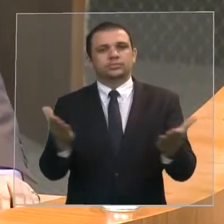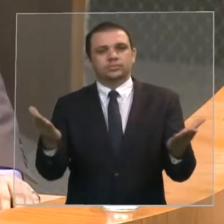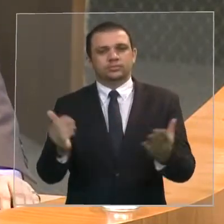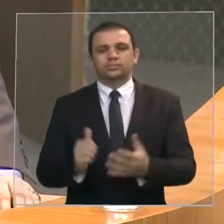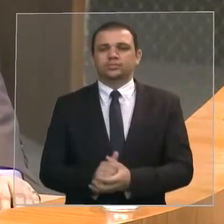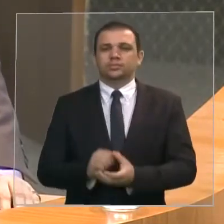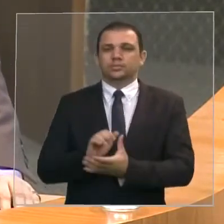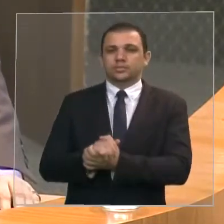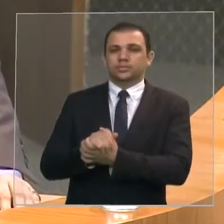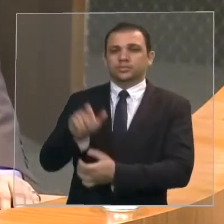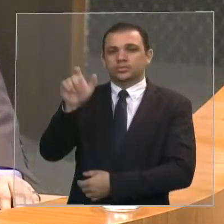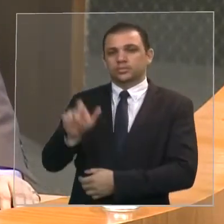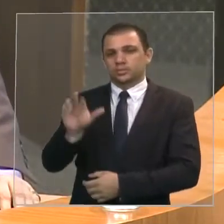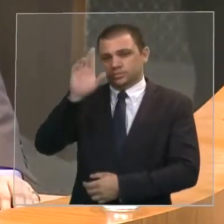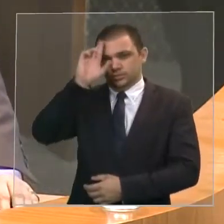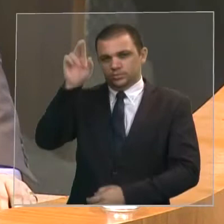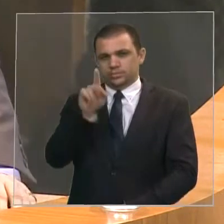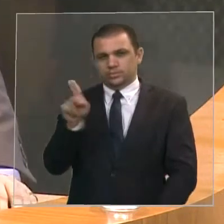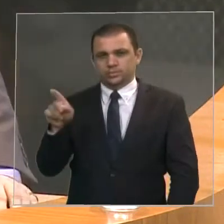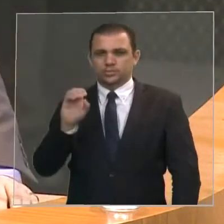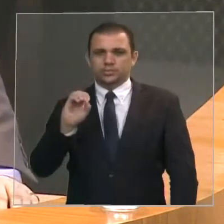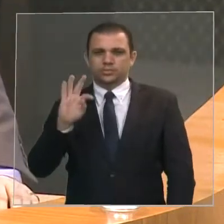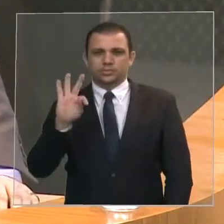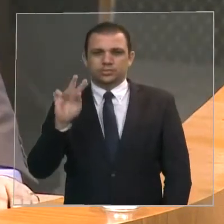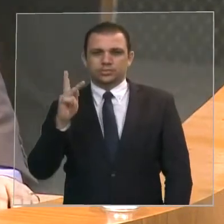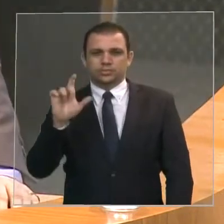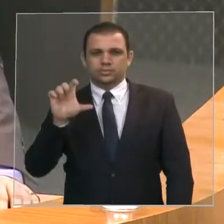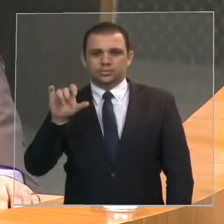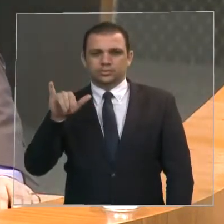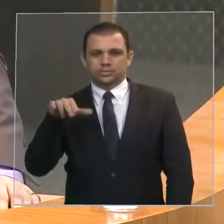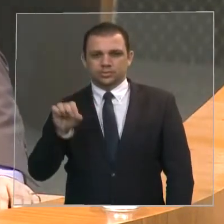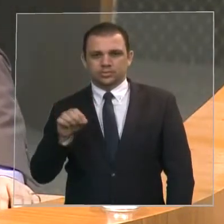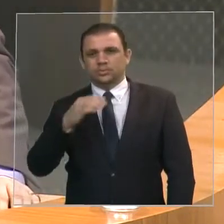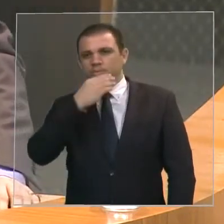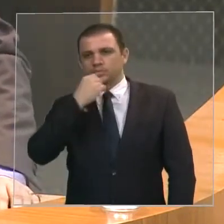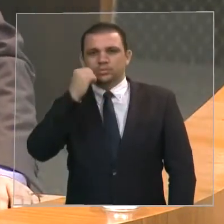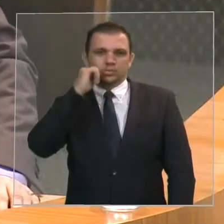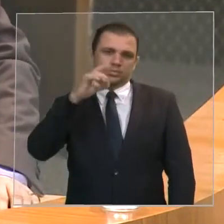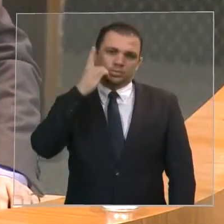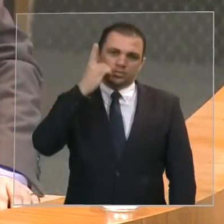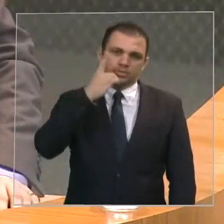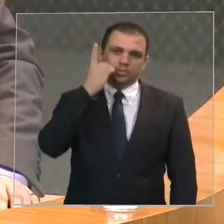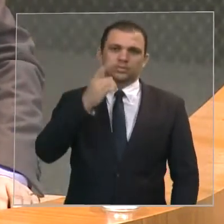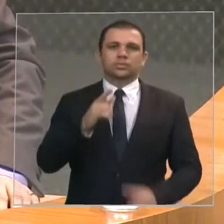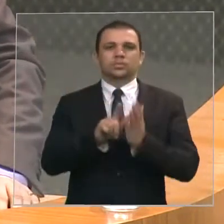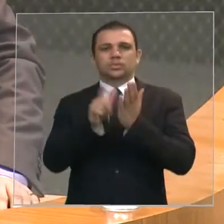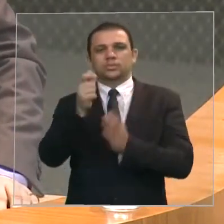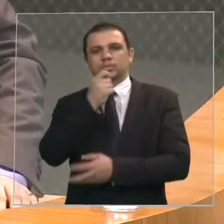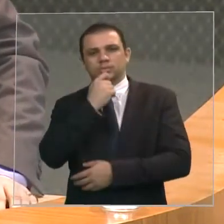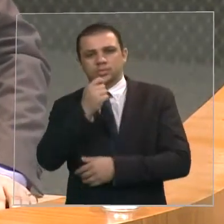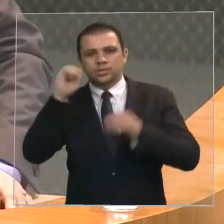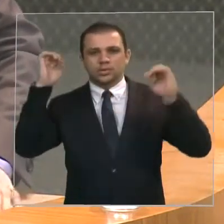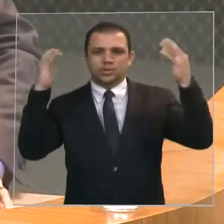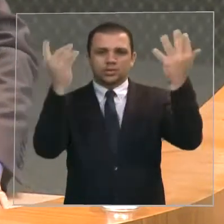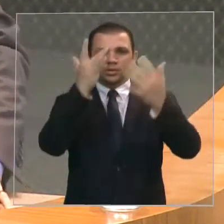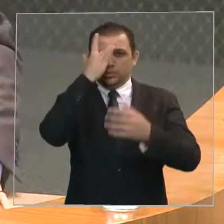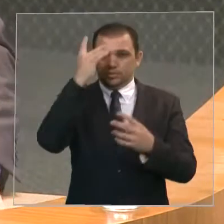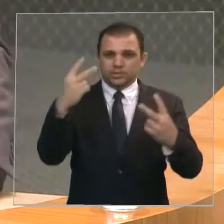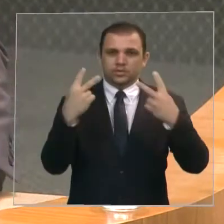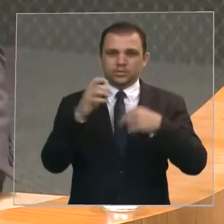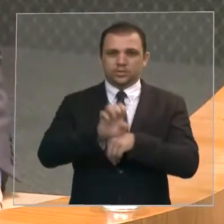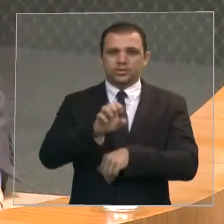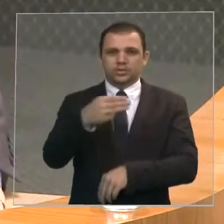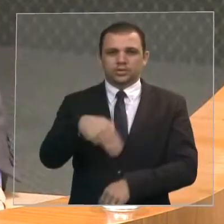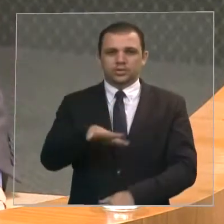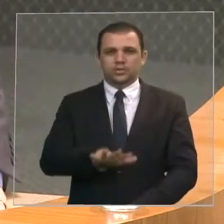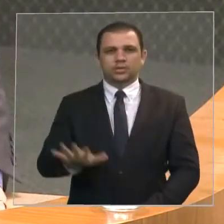senhor presidente, excelentíssimos senhores e senhoras deputados, a imprensa, a galeria, a todos que nos acompanham em todo o estado do Maranhão.